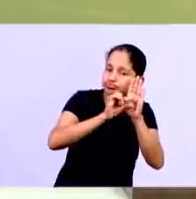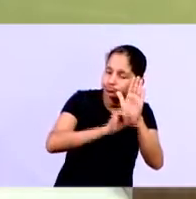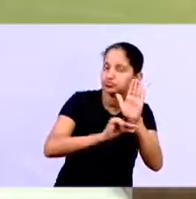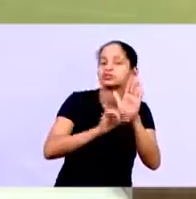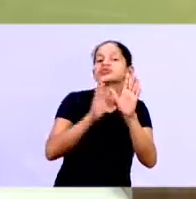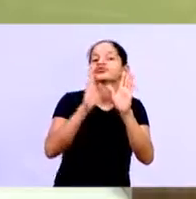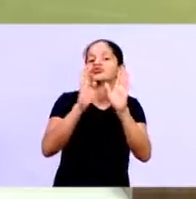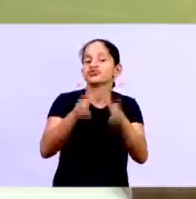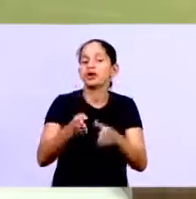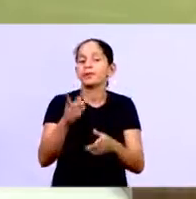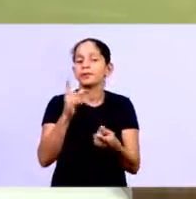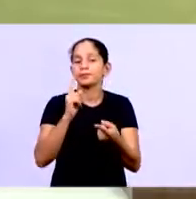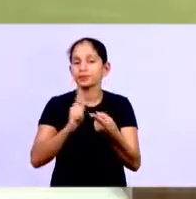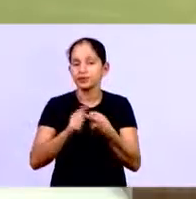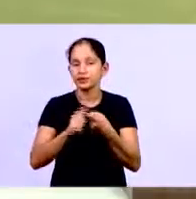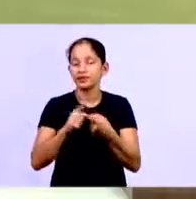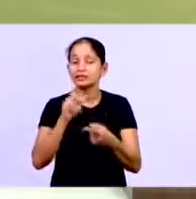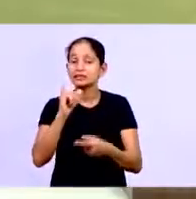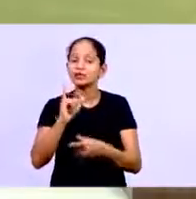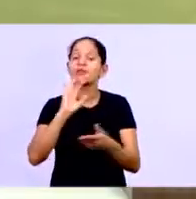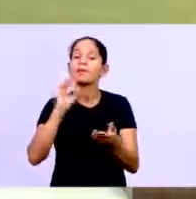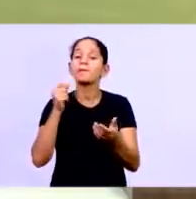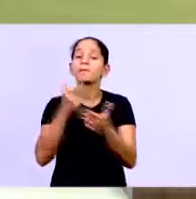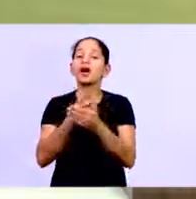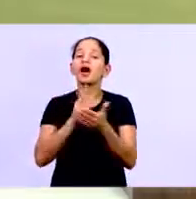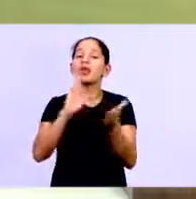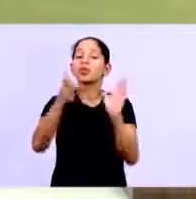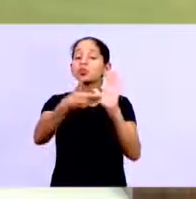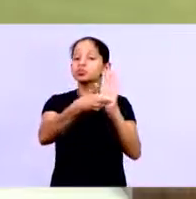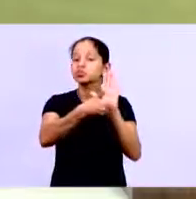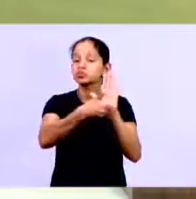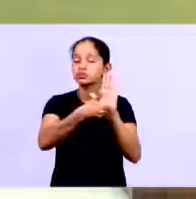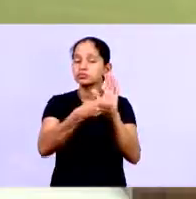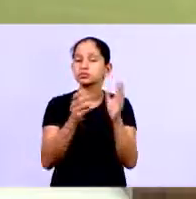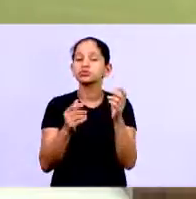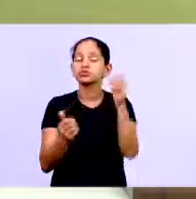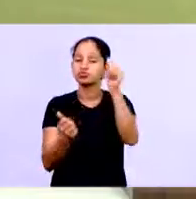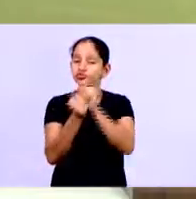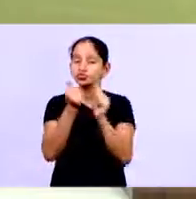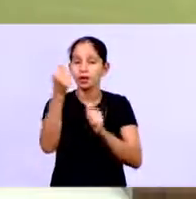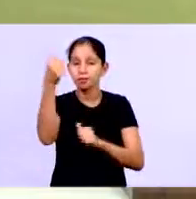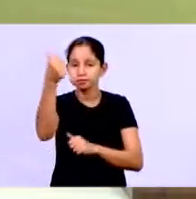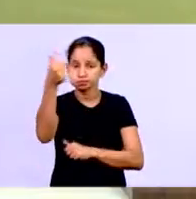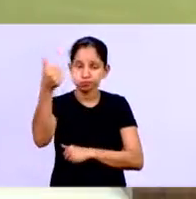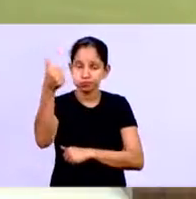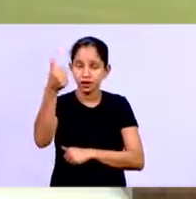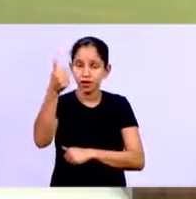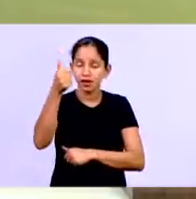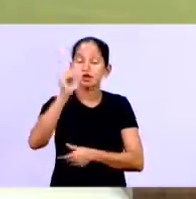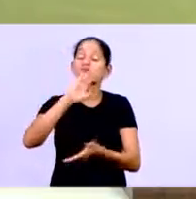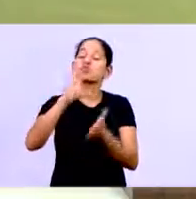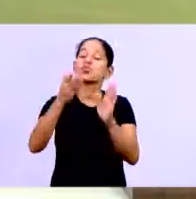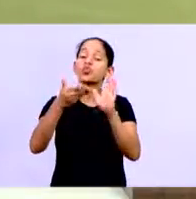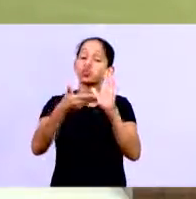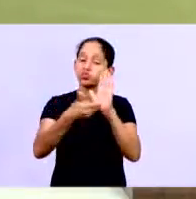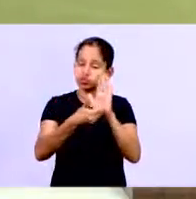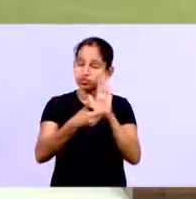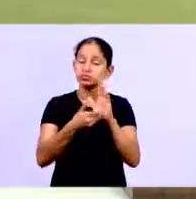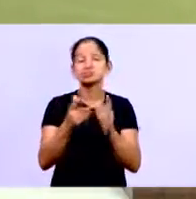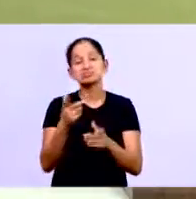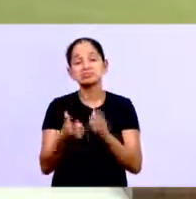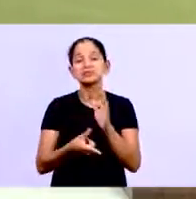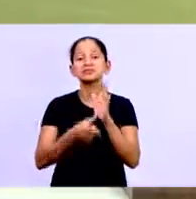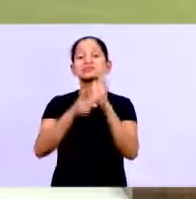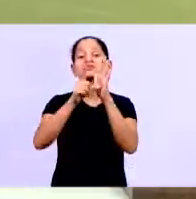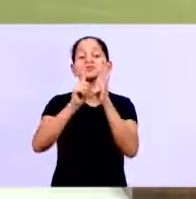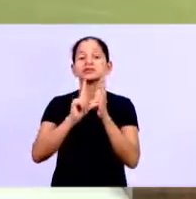2.500, se eu for pagar a última pagar junto com a primeira, aquela última 2.500, como eu estou antecipando, eu